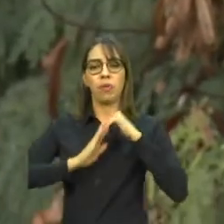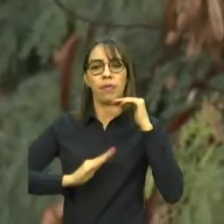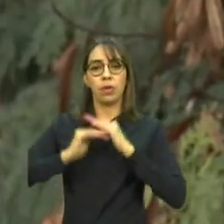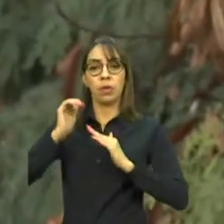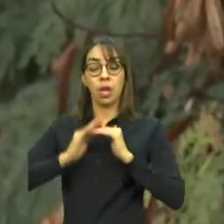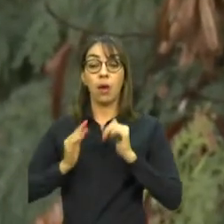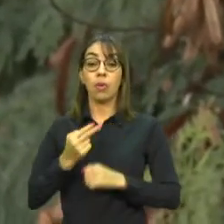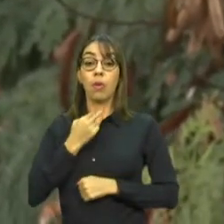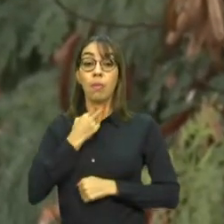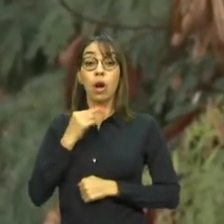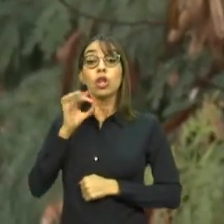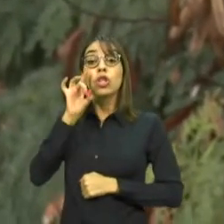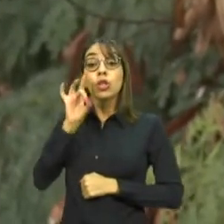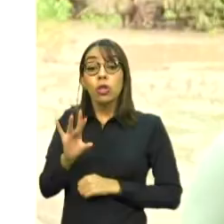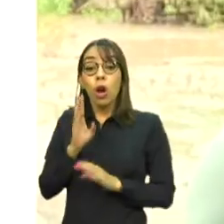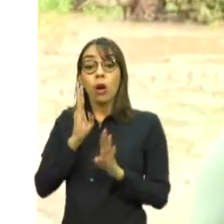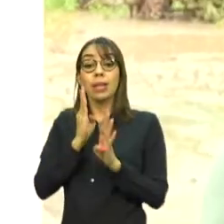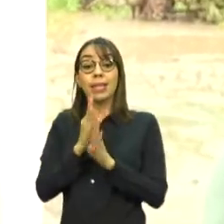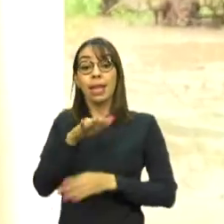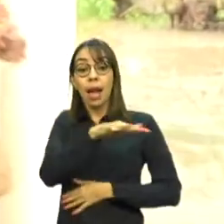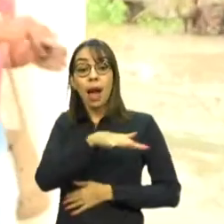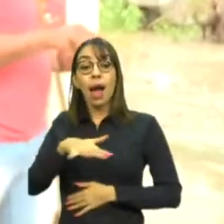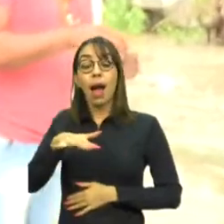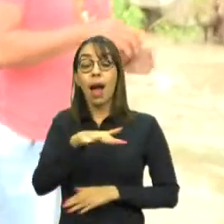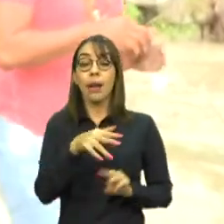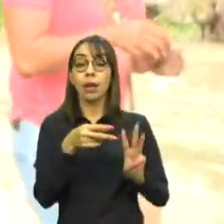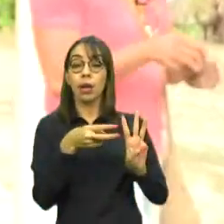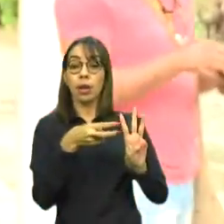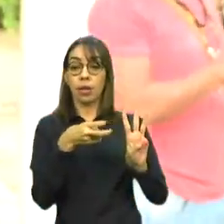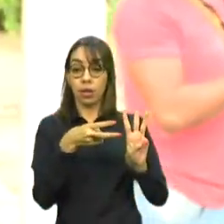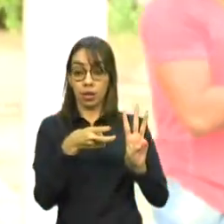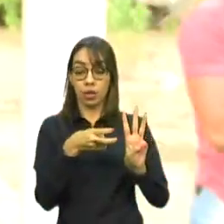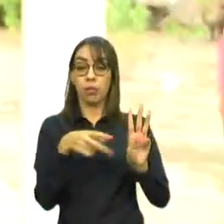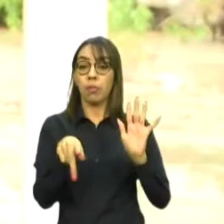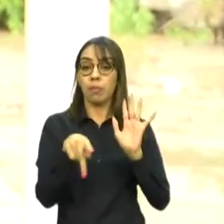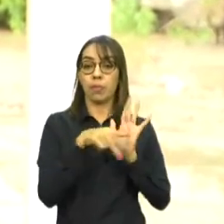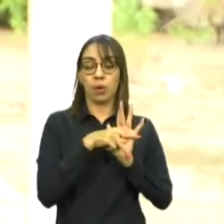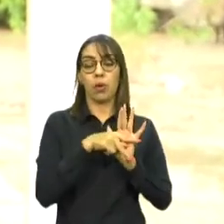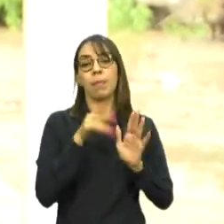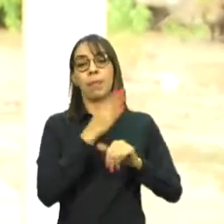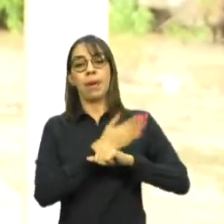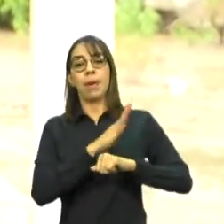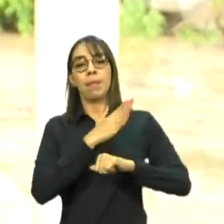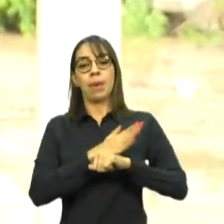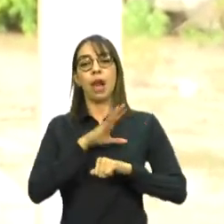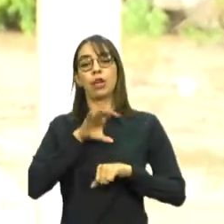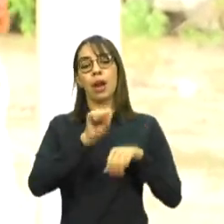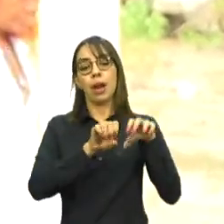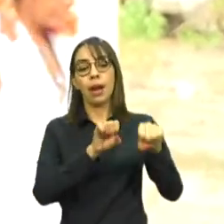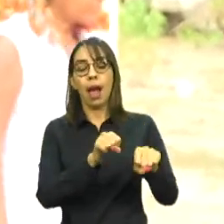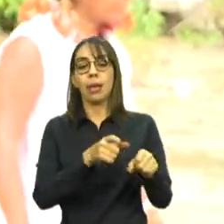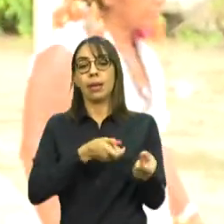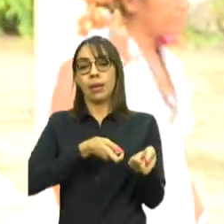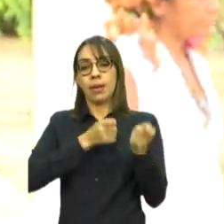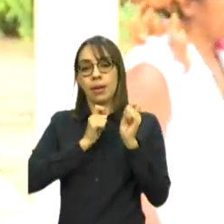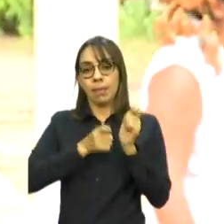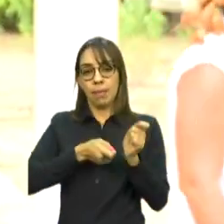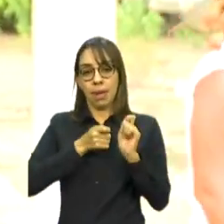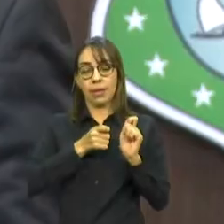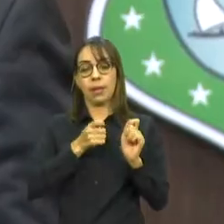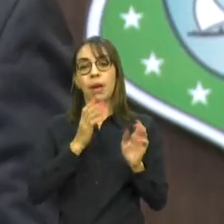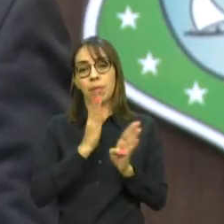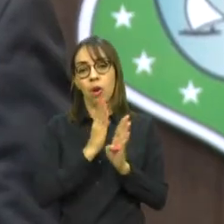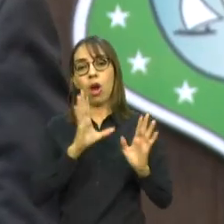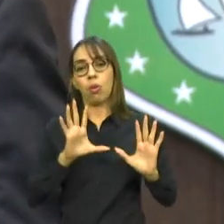as áreas indígenas demarcadas, com garantia do exclusivo exercício da caça e da pesca nas áreas ocupadas por esses